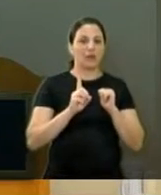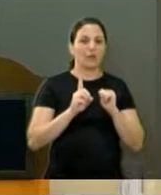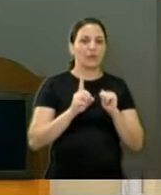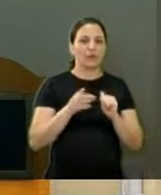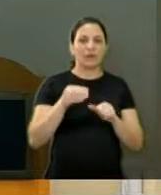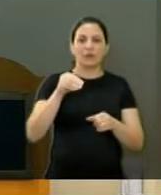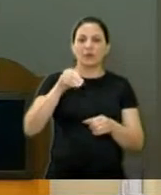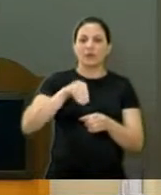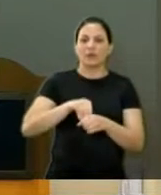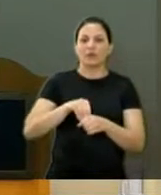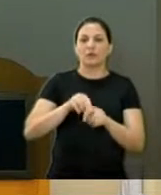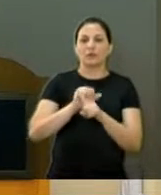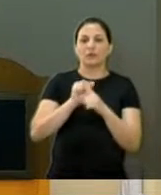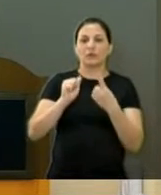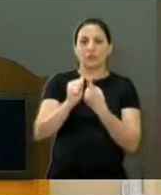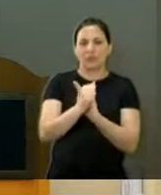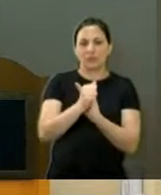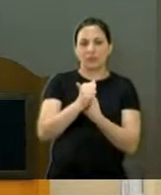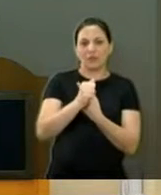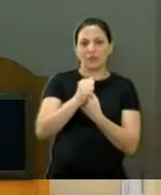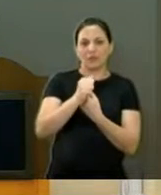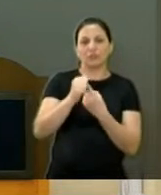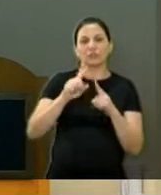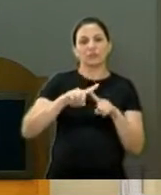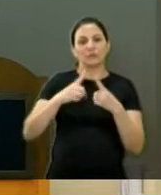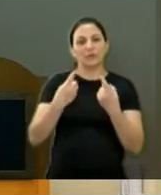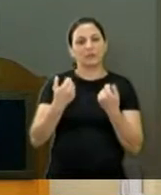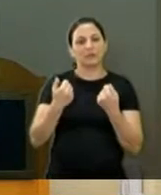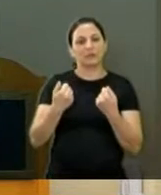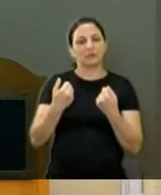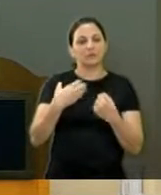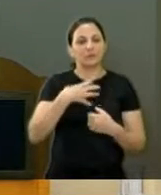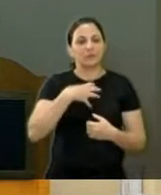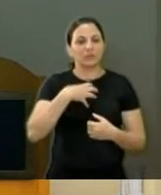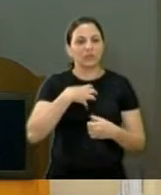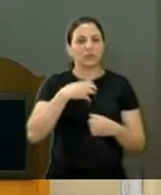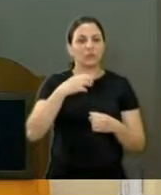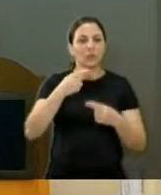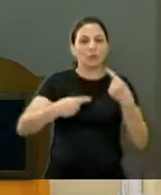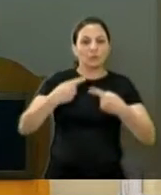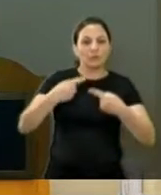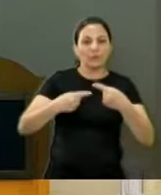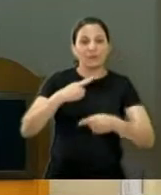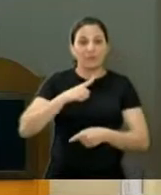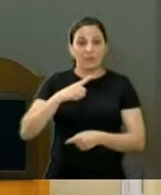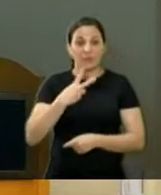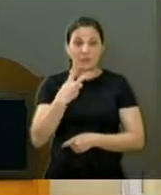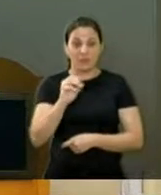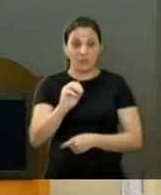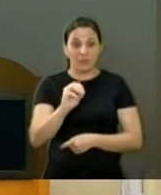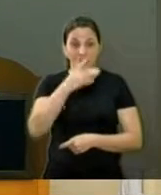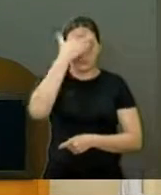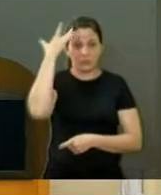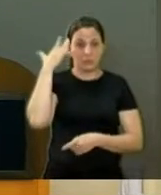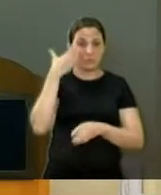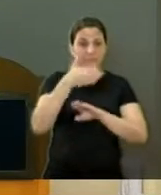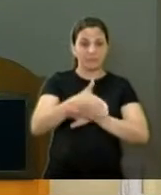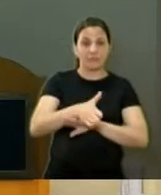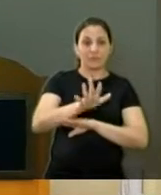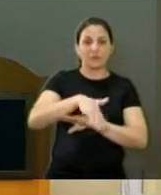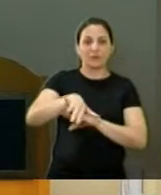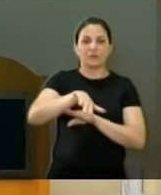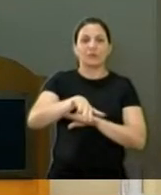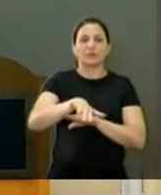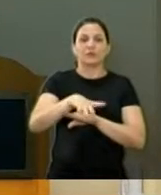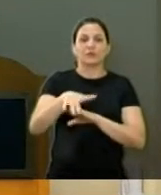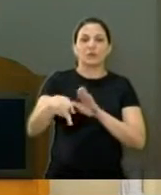na sociedade só que a gente tem que dar meios como já tem 20 lala por lá por exemplo o espaço físico